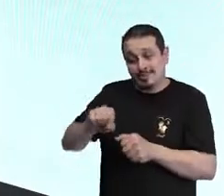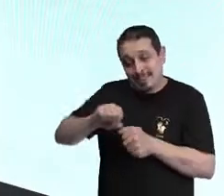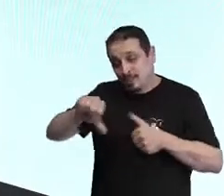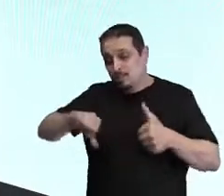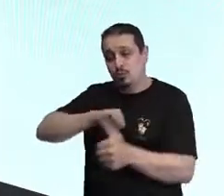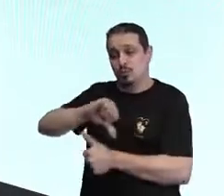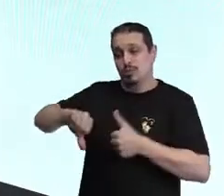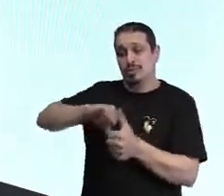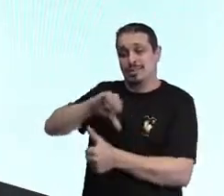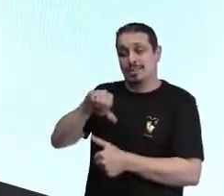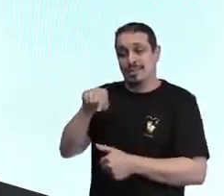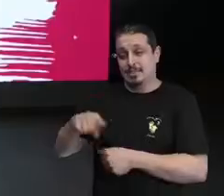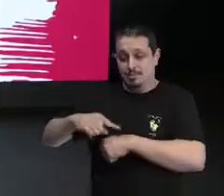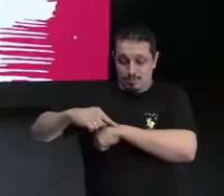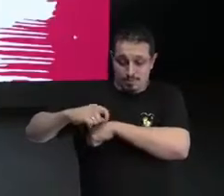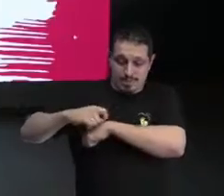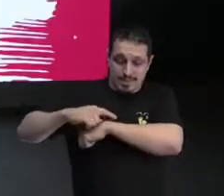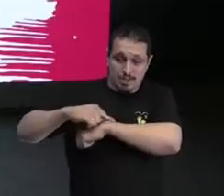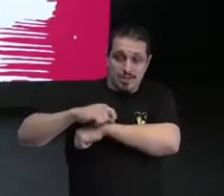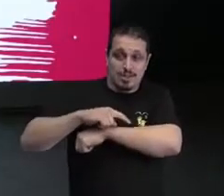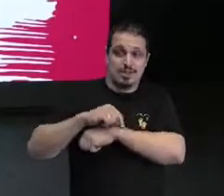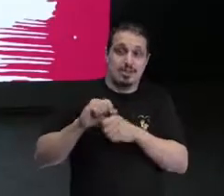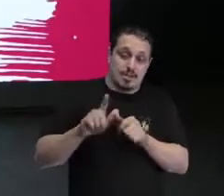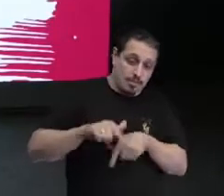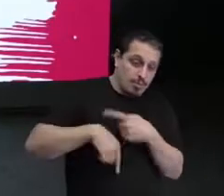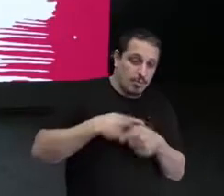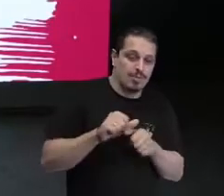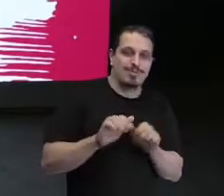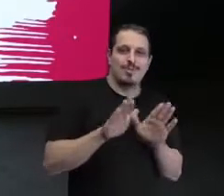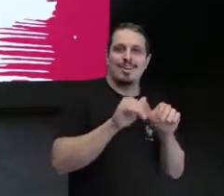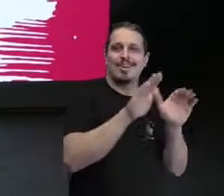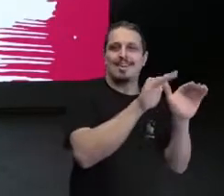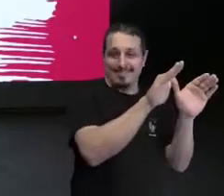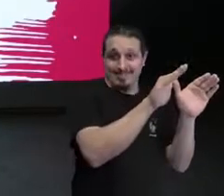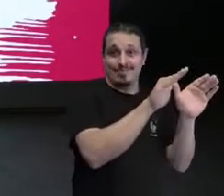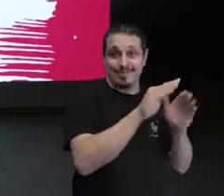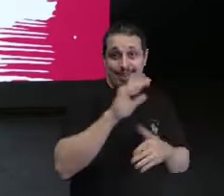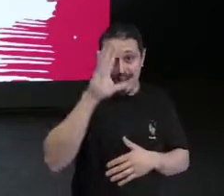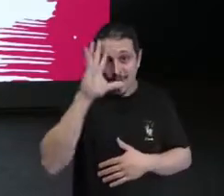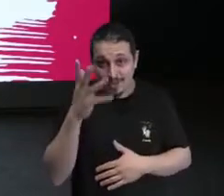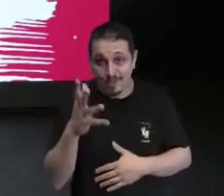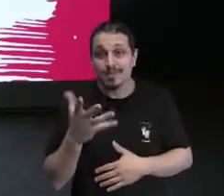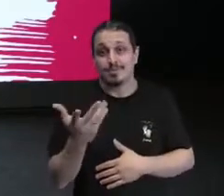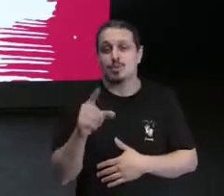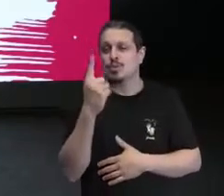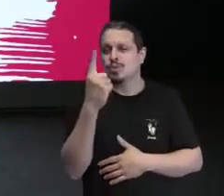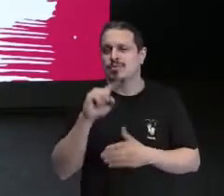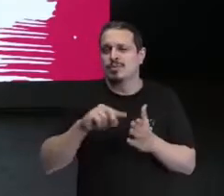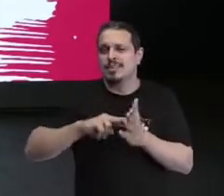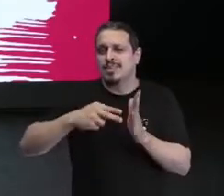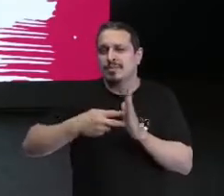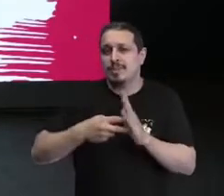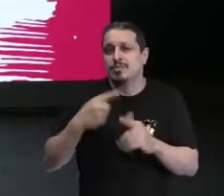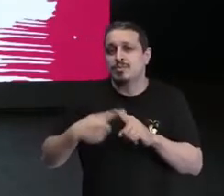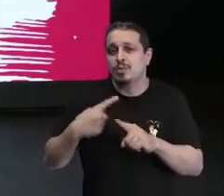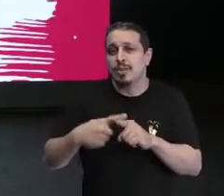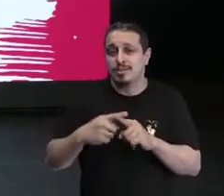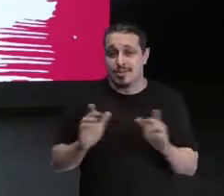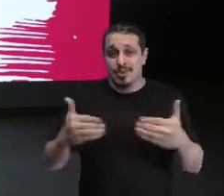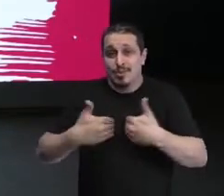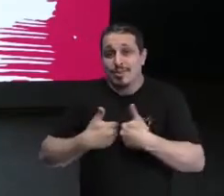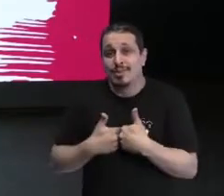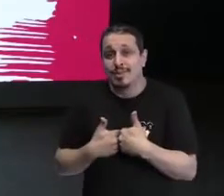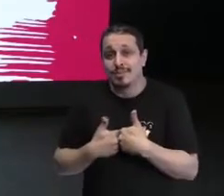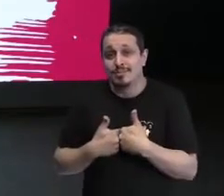frasezinha que é lagarta vira pupa. E para mim, tinha um significado, porque o Theo apresentou um tipo de autismo que a gente